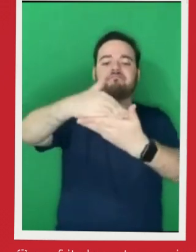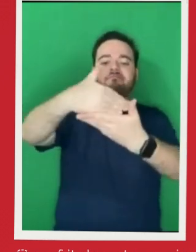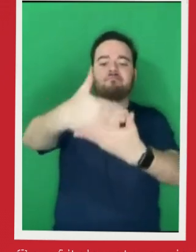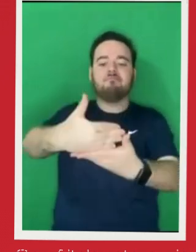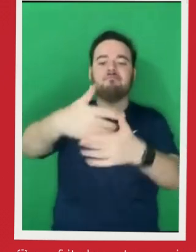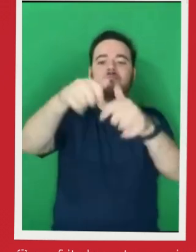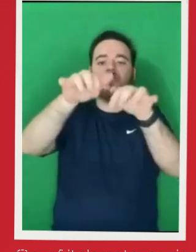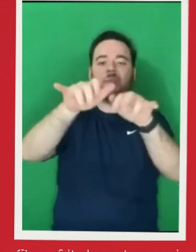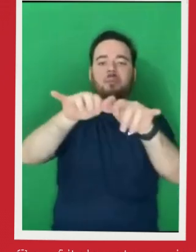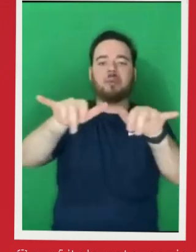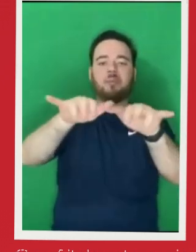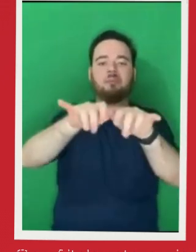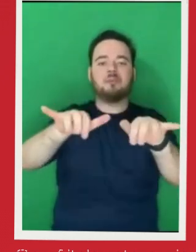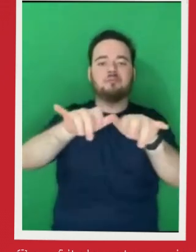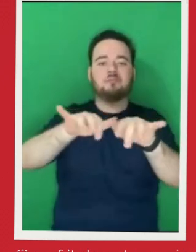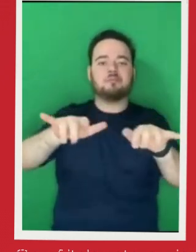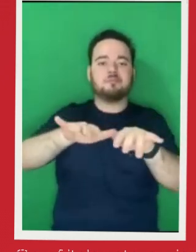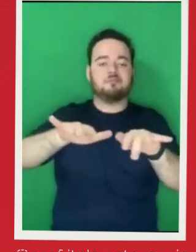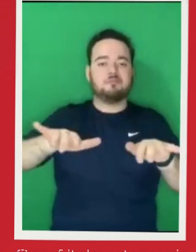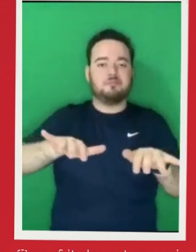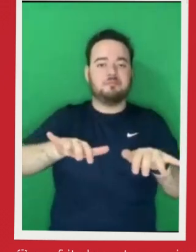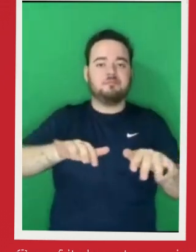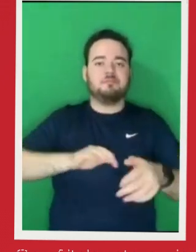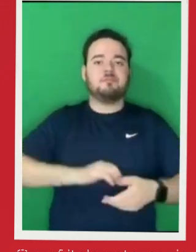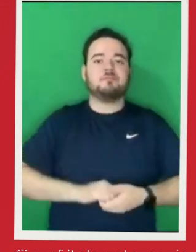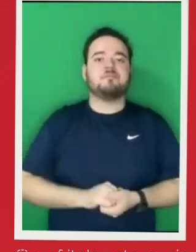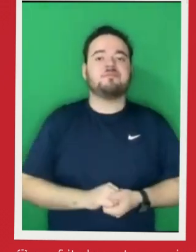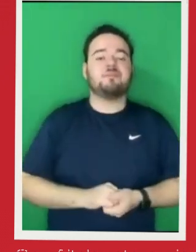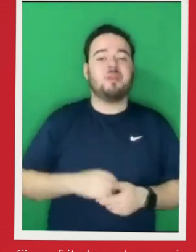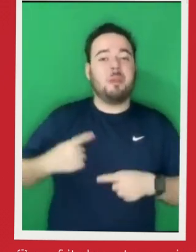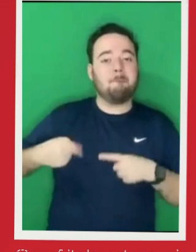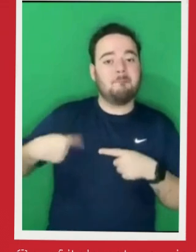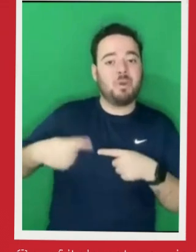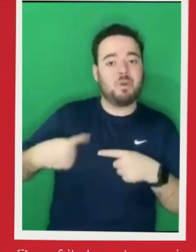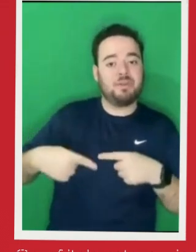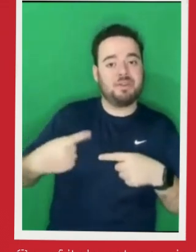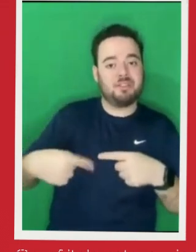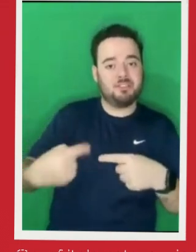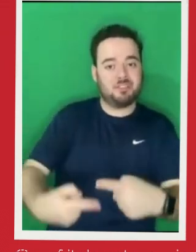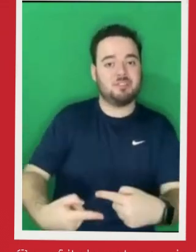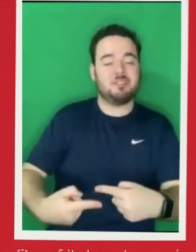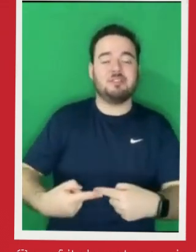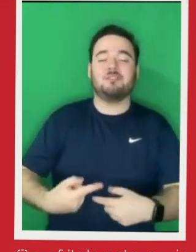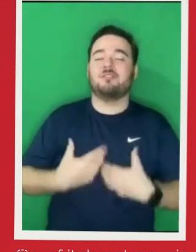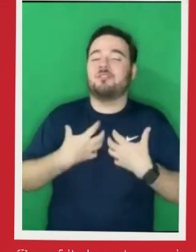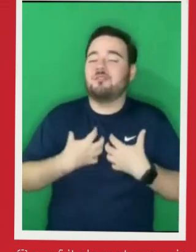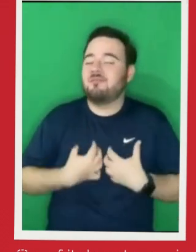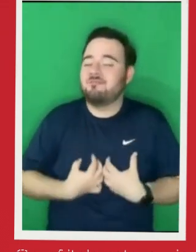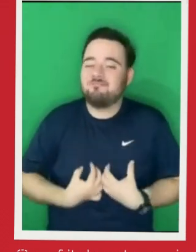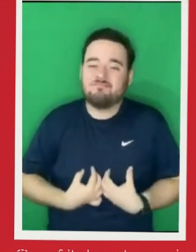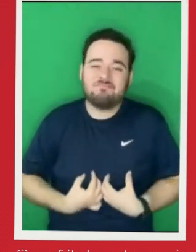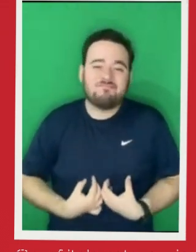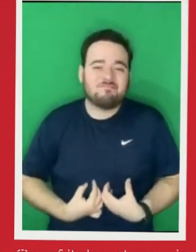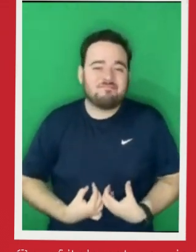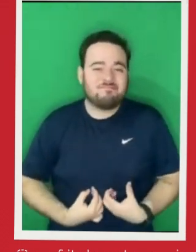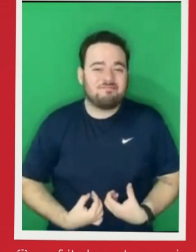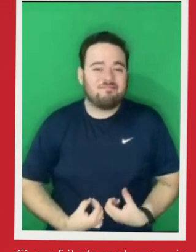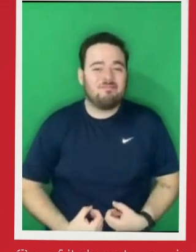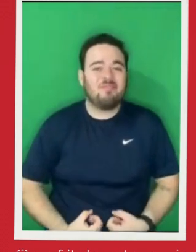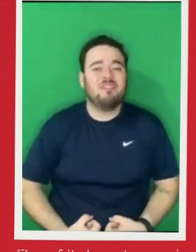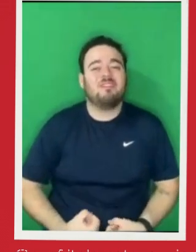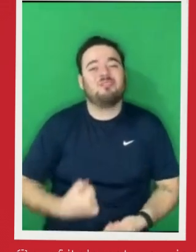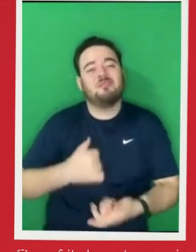frente à tela e arriscar-se a digitar. E eu não estou exagerando. Quando a procrastinação insistir em reinar, sua maior